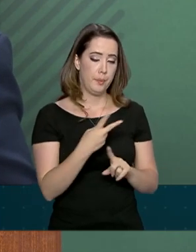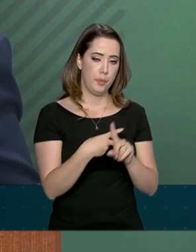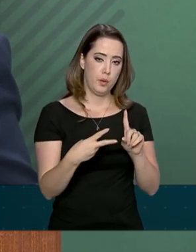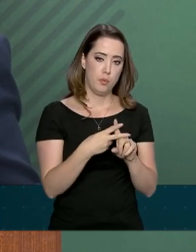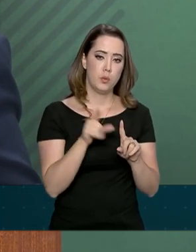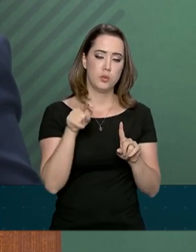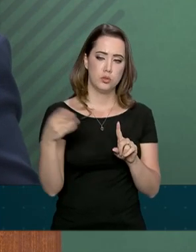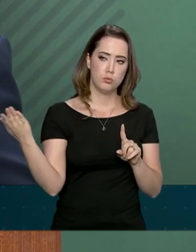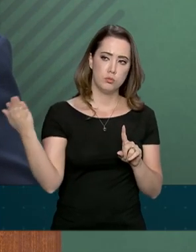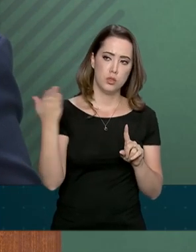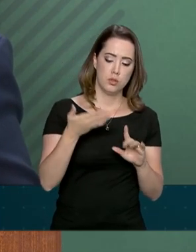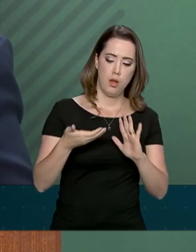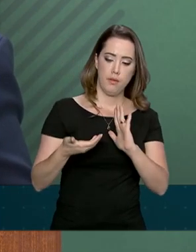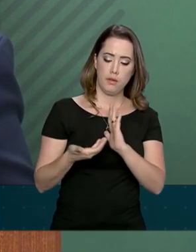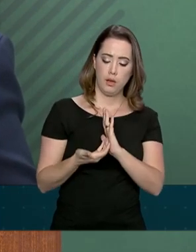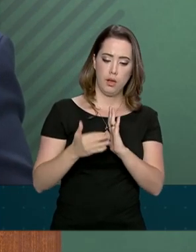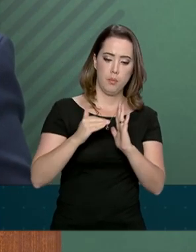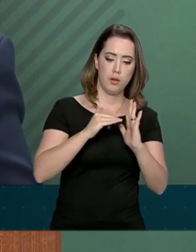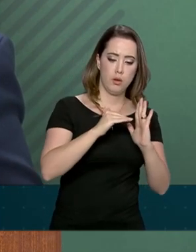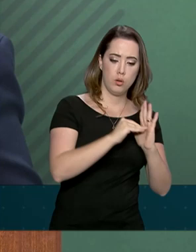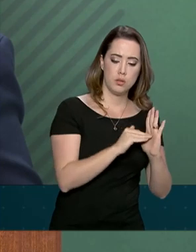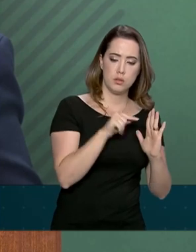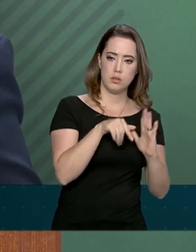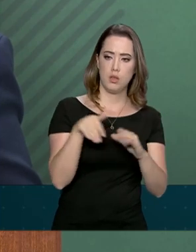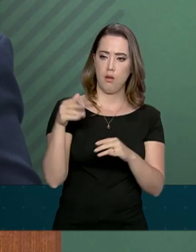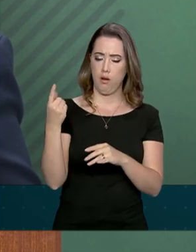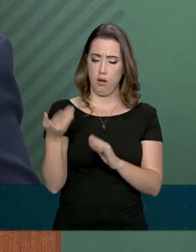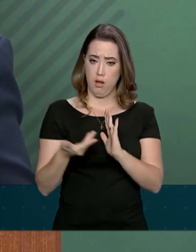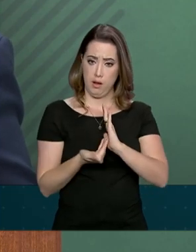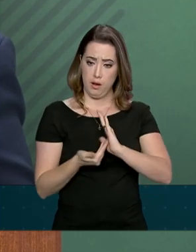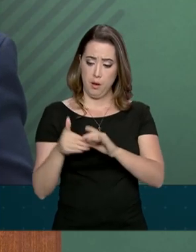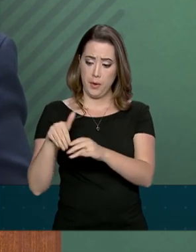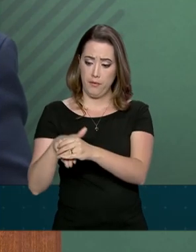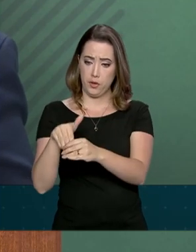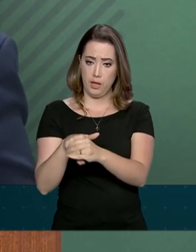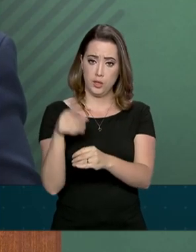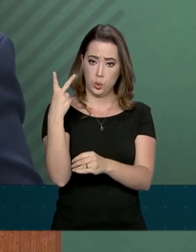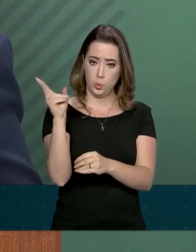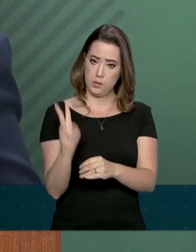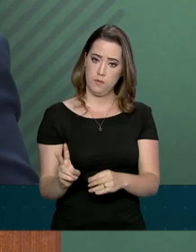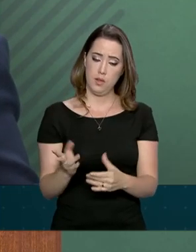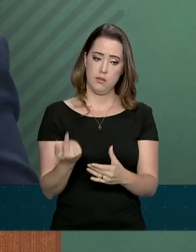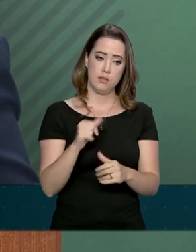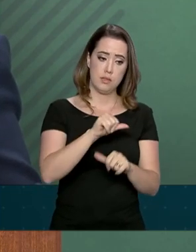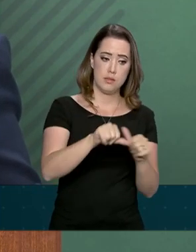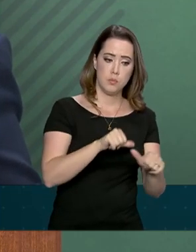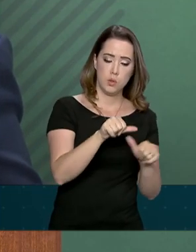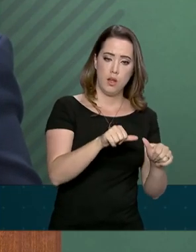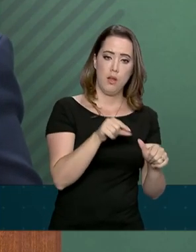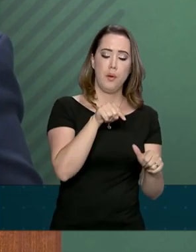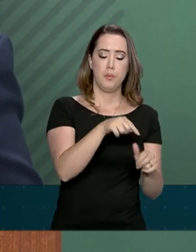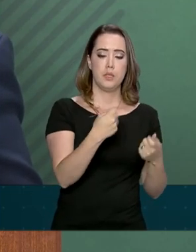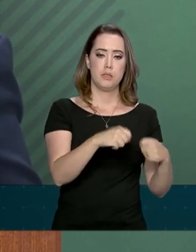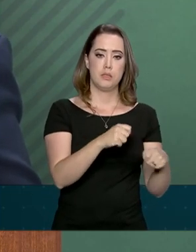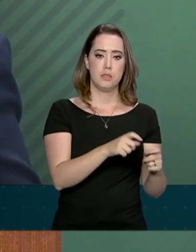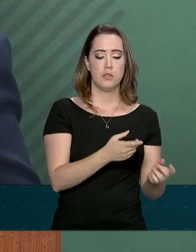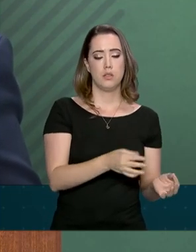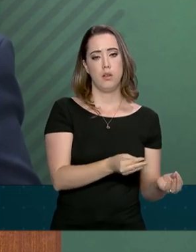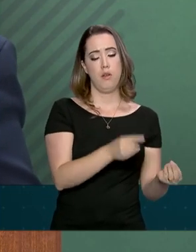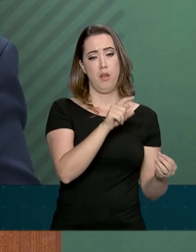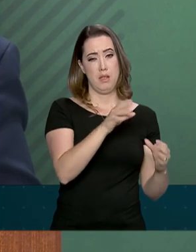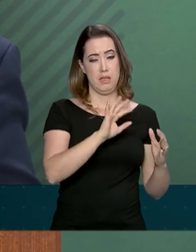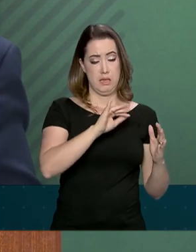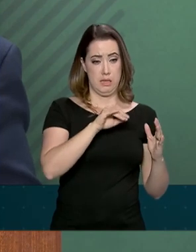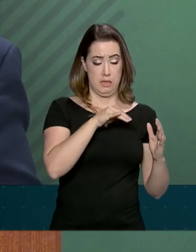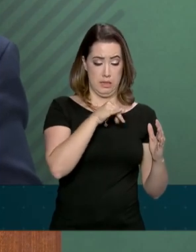já veio da câmara pronta e votada em dois turnos visto que se houver alguma alteração nós teremos que devolvê-la à